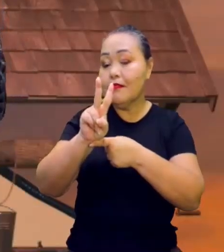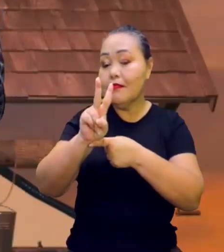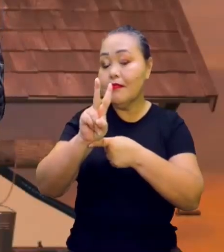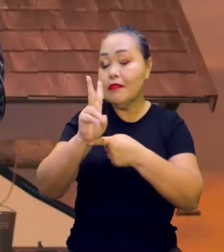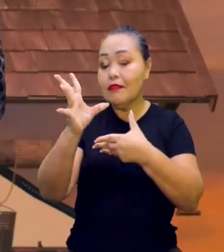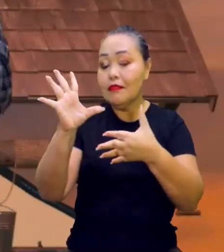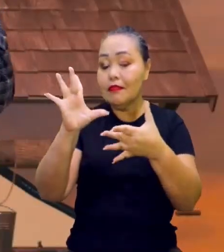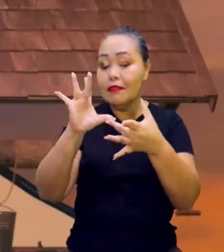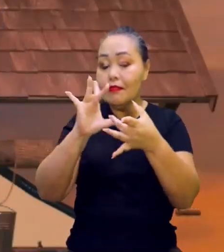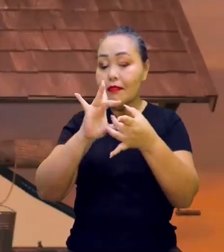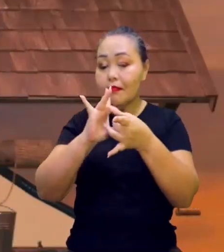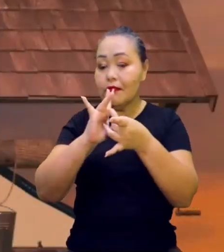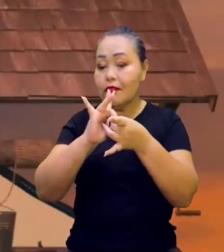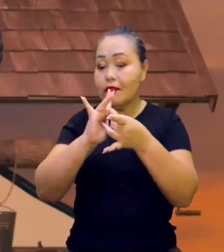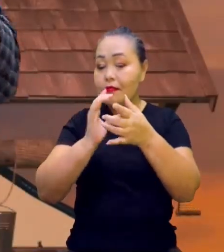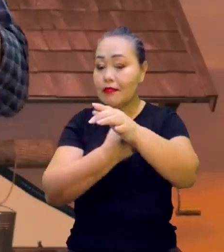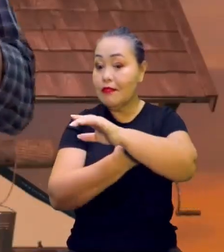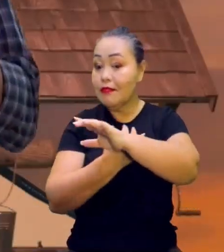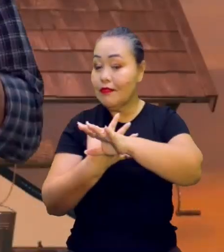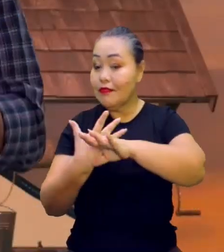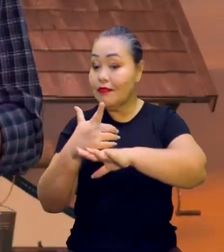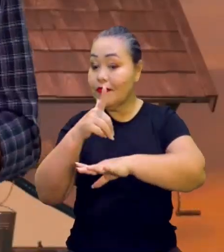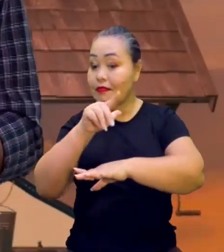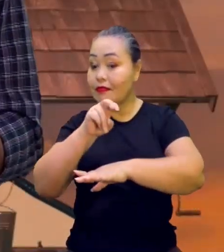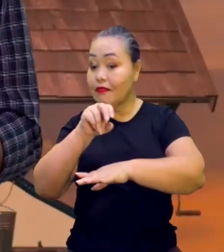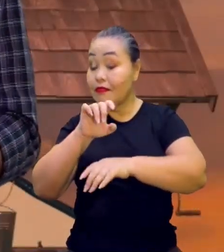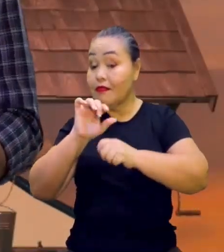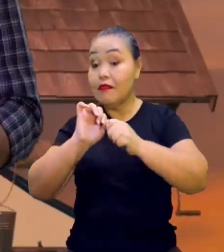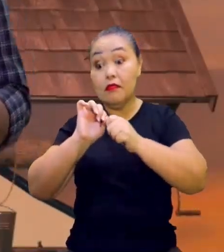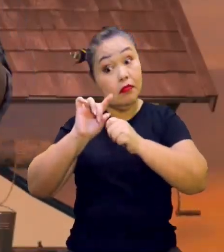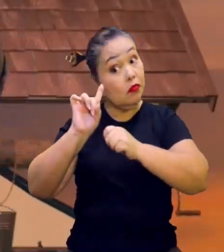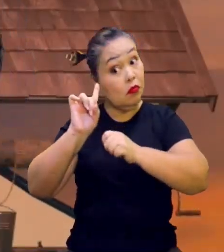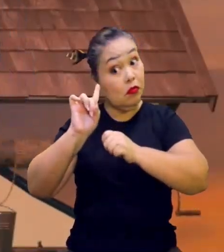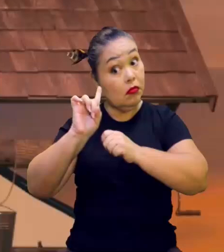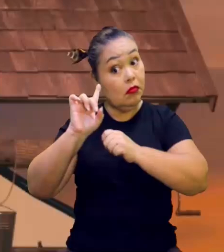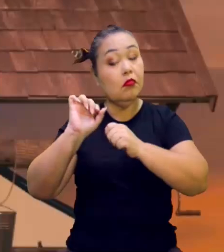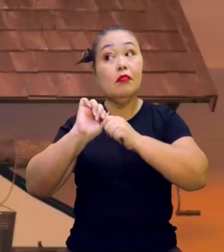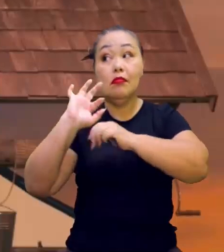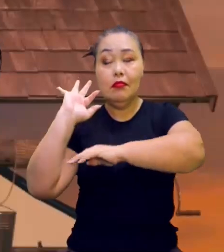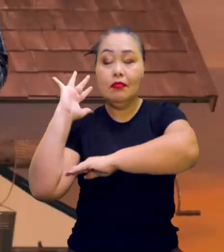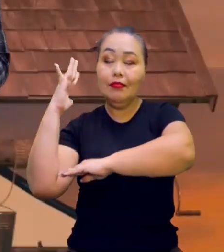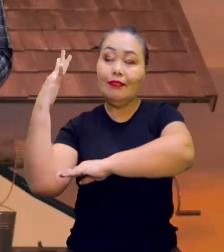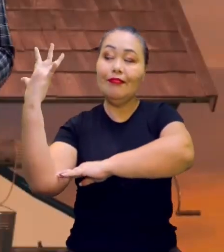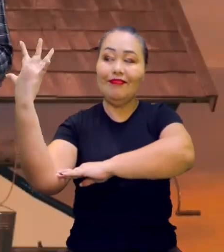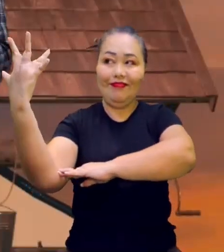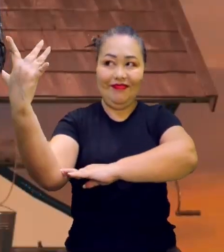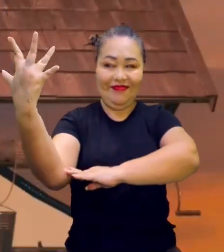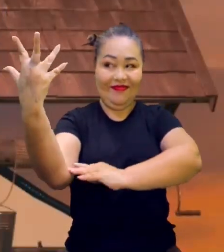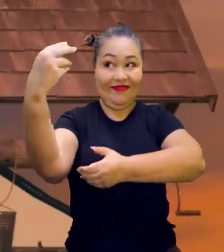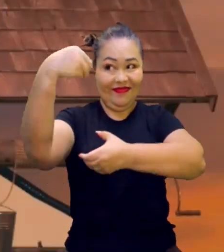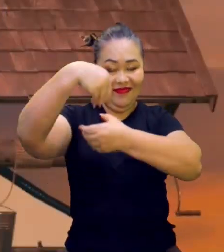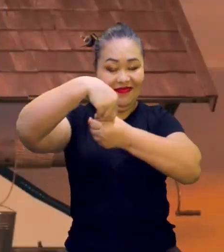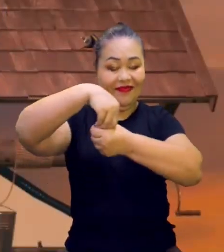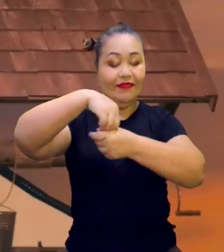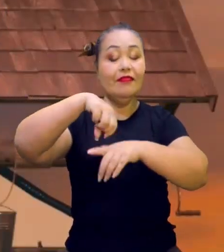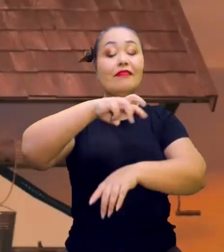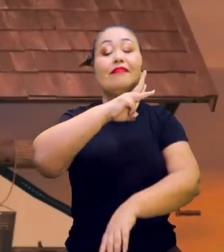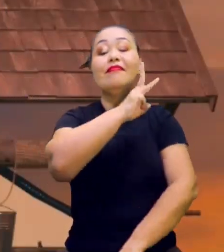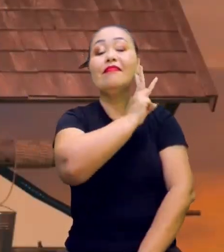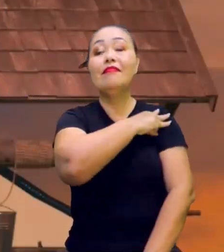integrada à lavoura, não, Jefferson, integrada à floresta. Então, no terceiro ano, nós vamos falar muito